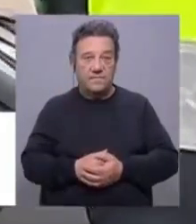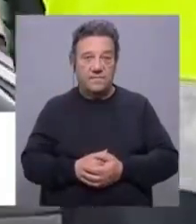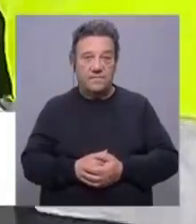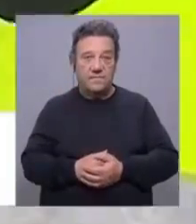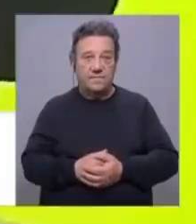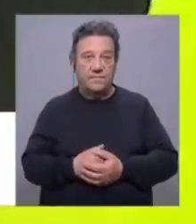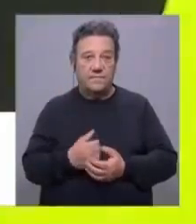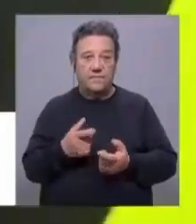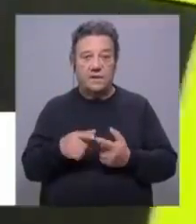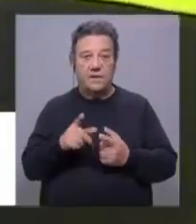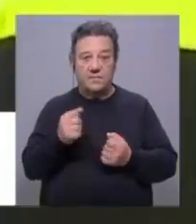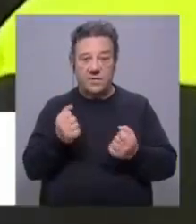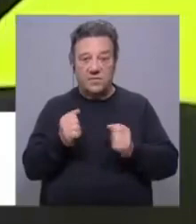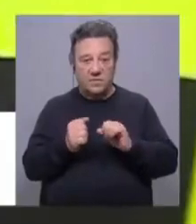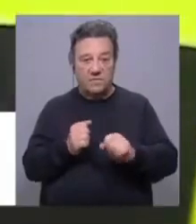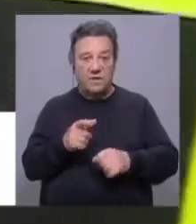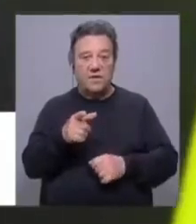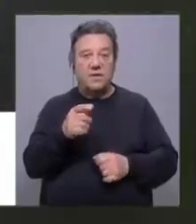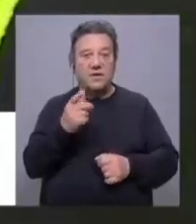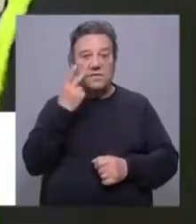O senhor reside onde?